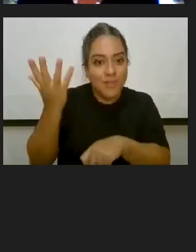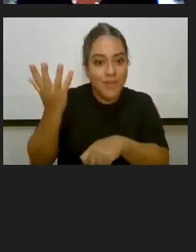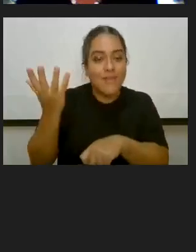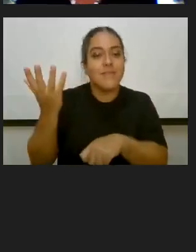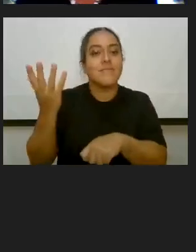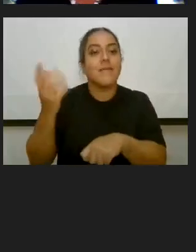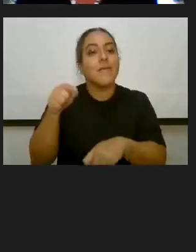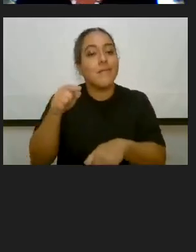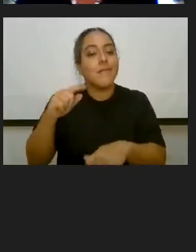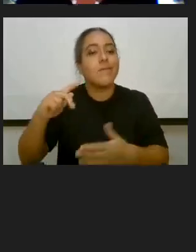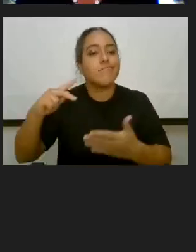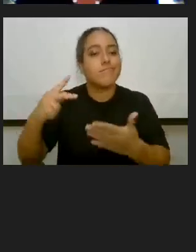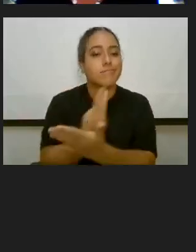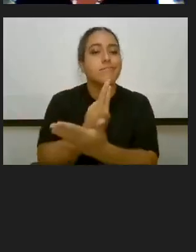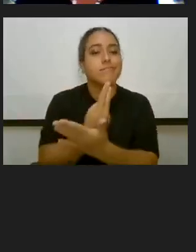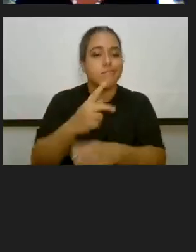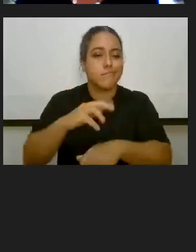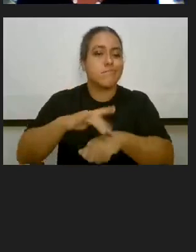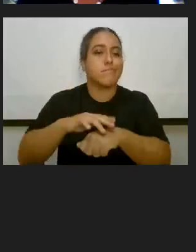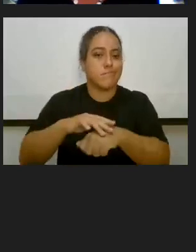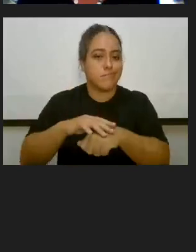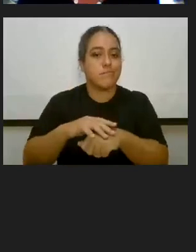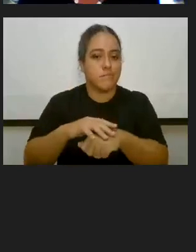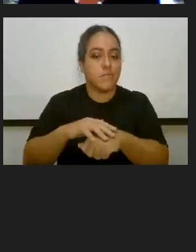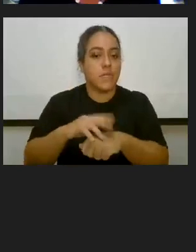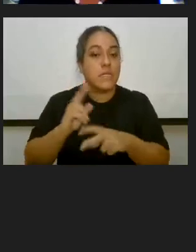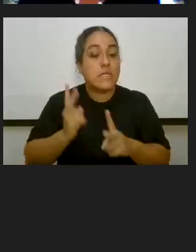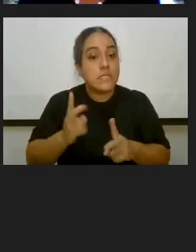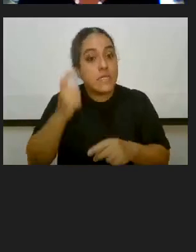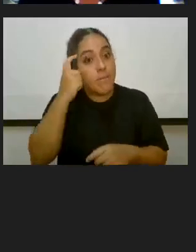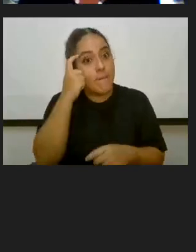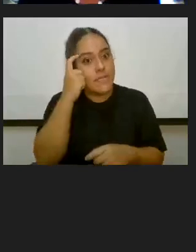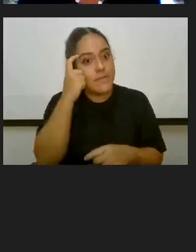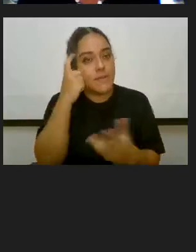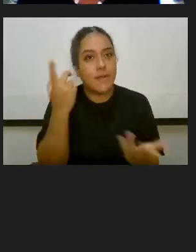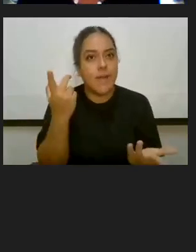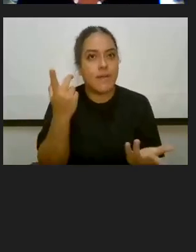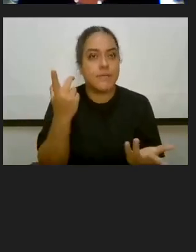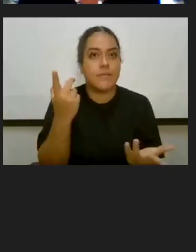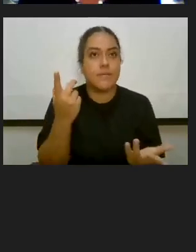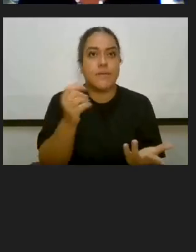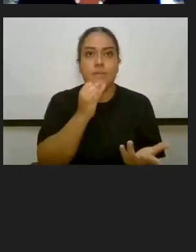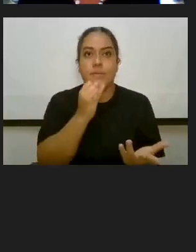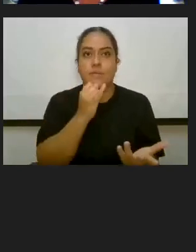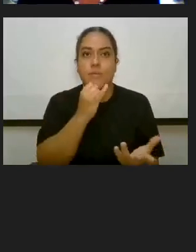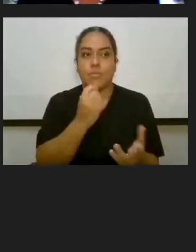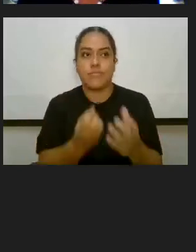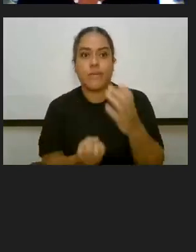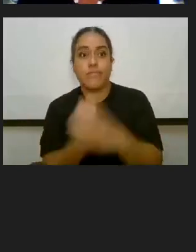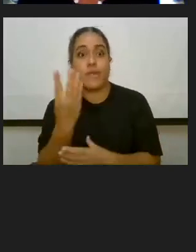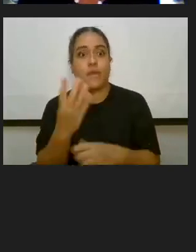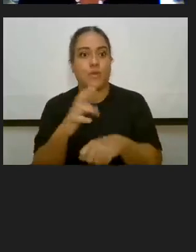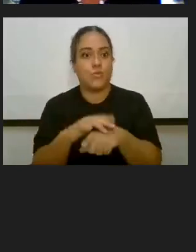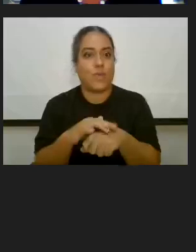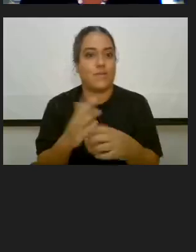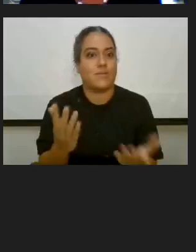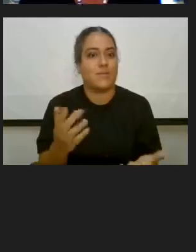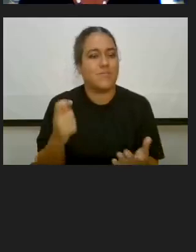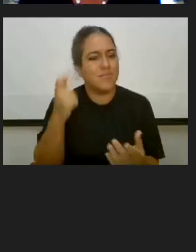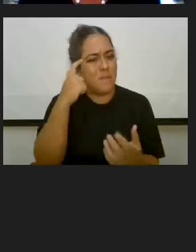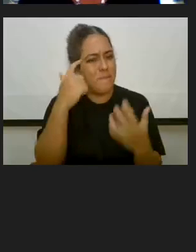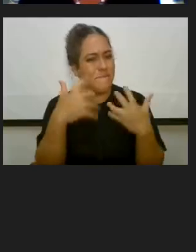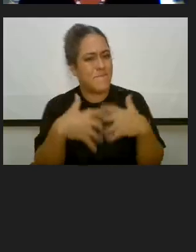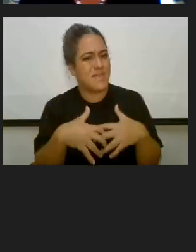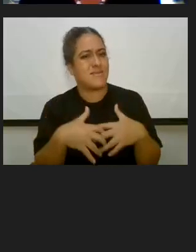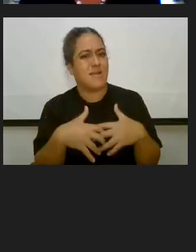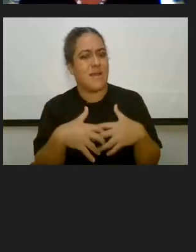de desenvolvimento? E sempre pensando, gente, promotoras de adoecimento, sempre pensando, se eu estou falando em